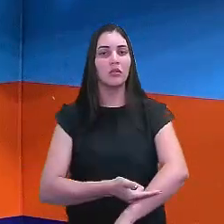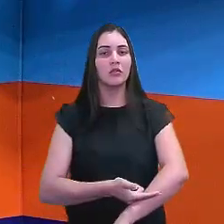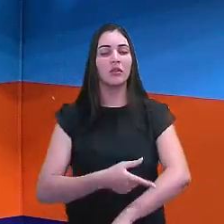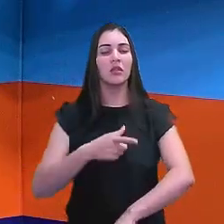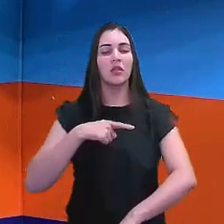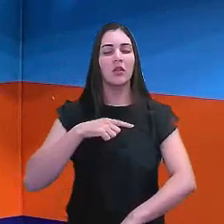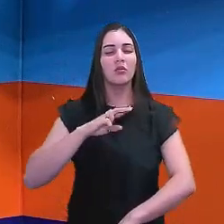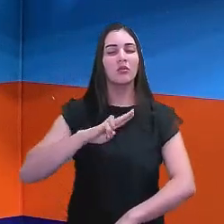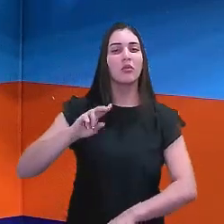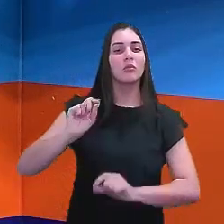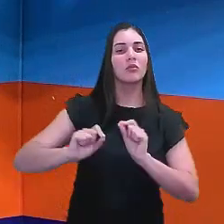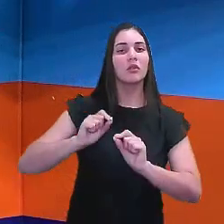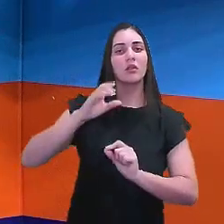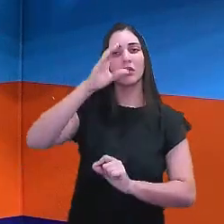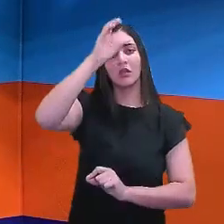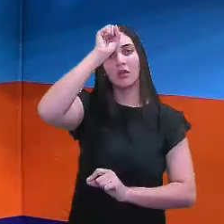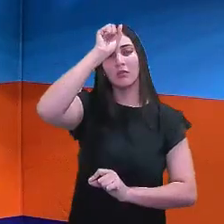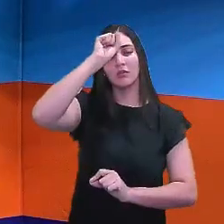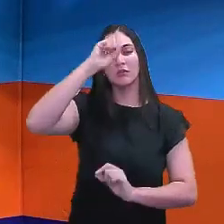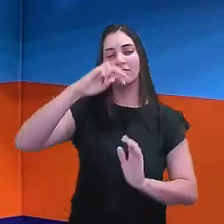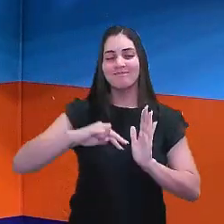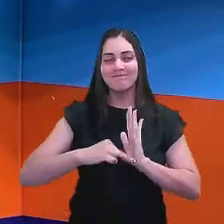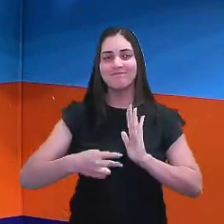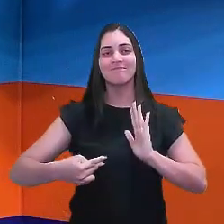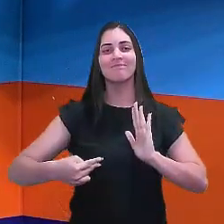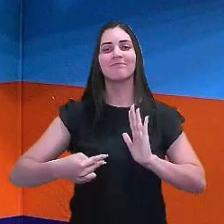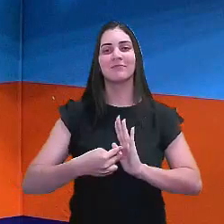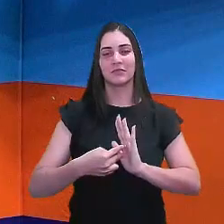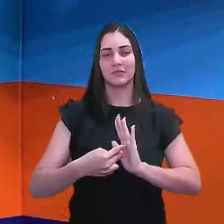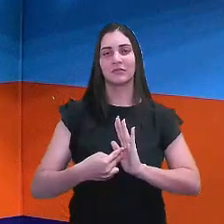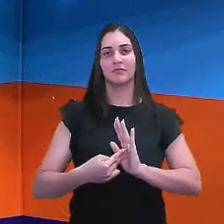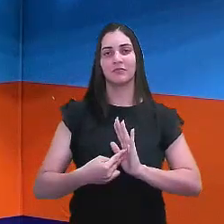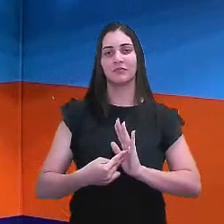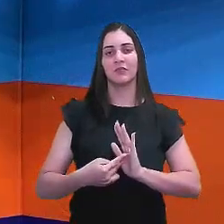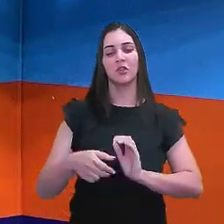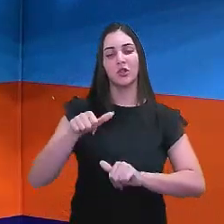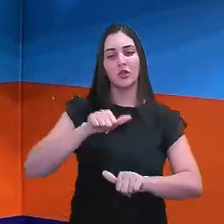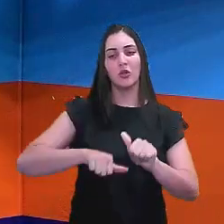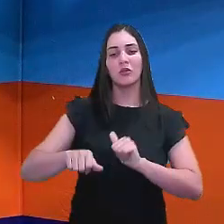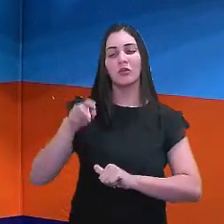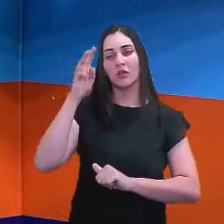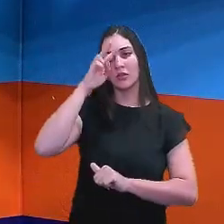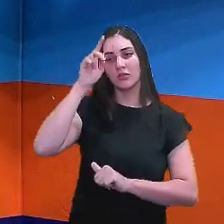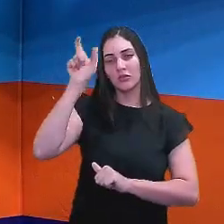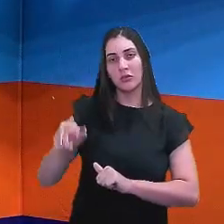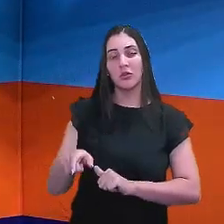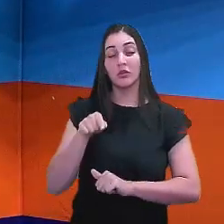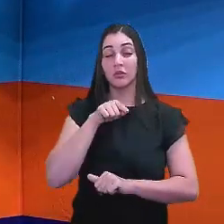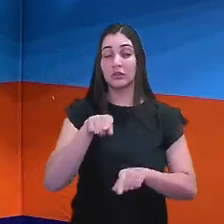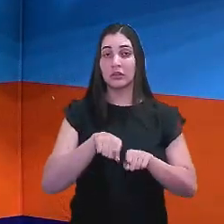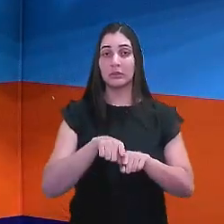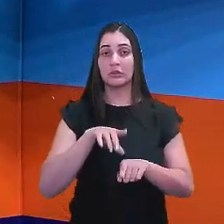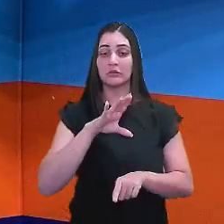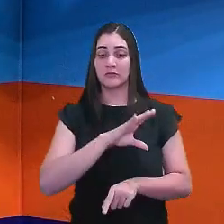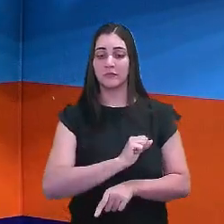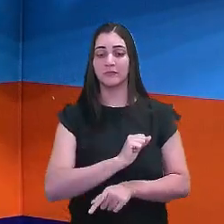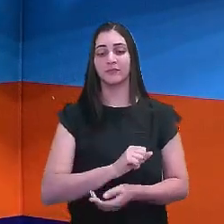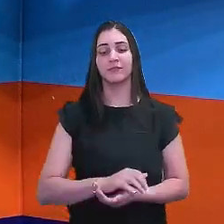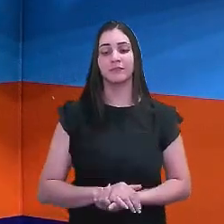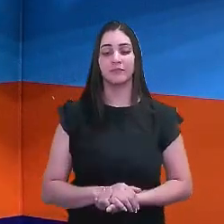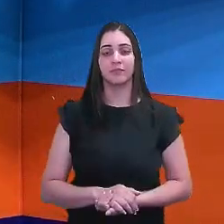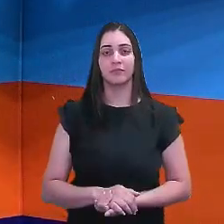esse aprendizado que seja significativo, que mude a tua história e a história de quem você ama. Por favor, produção, vamos para o nosso próximo